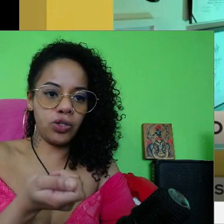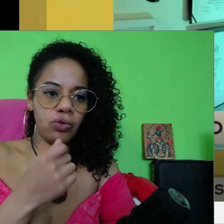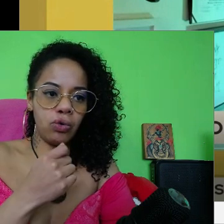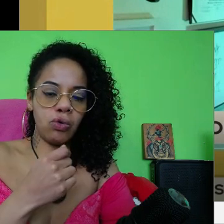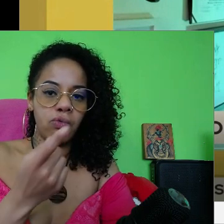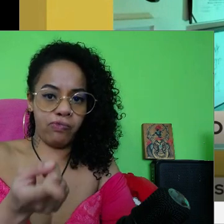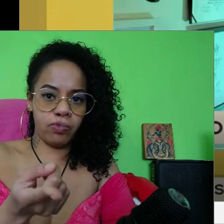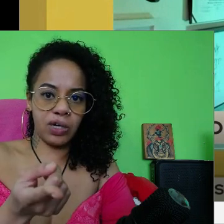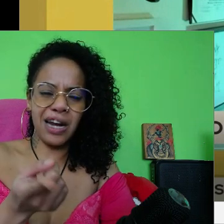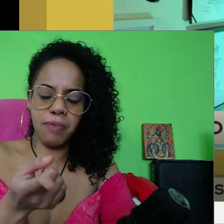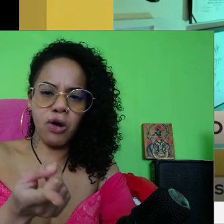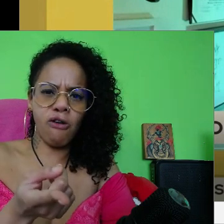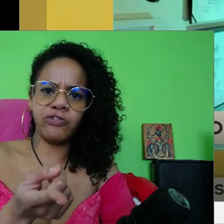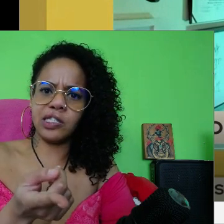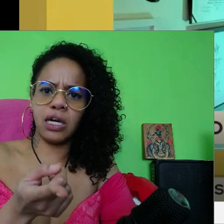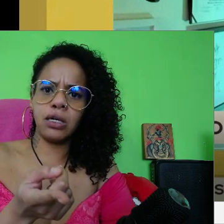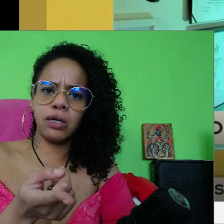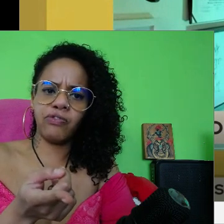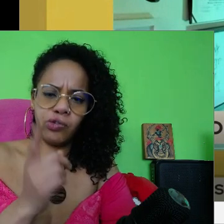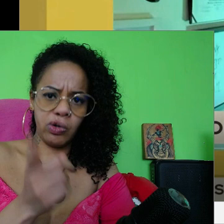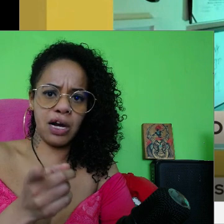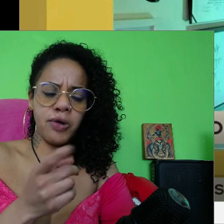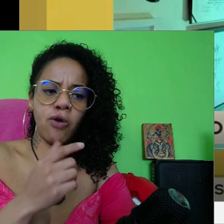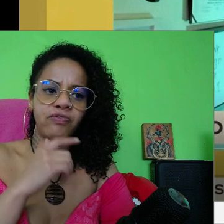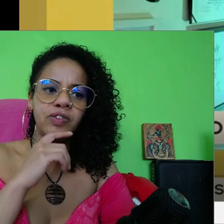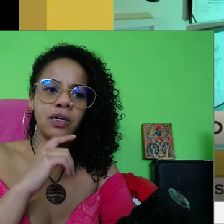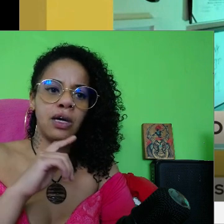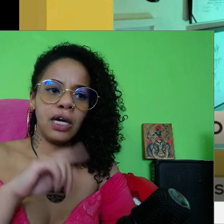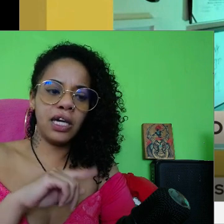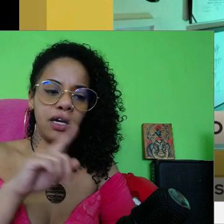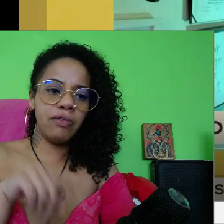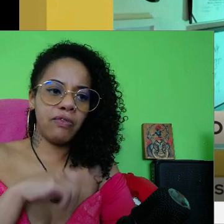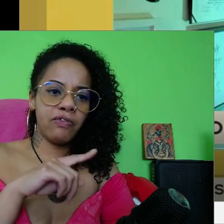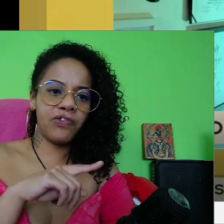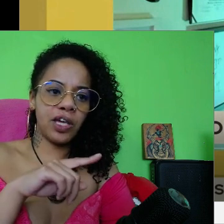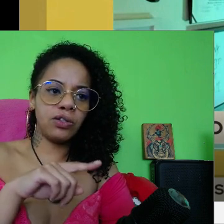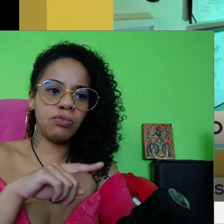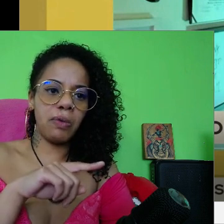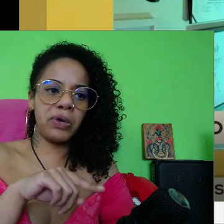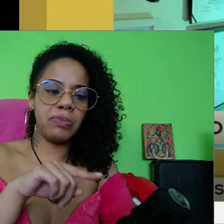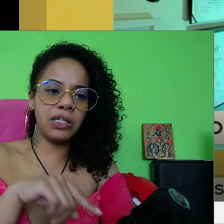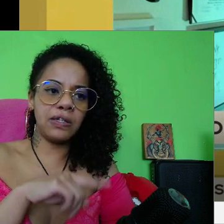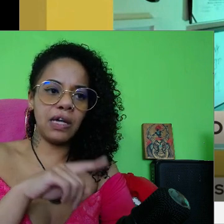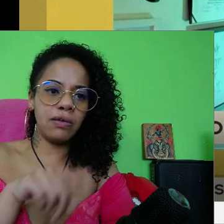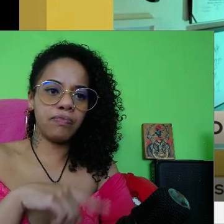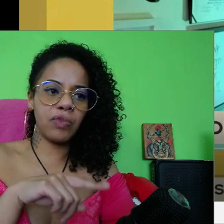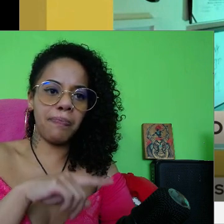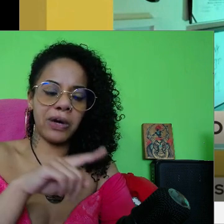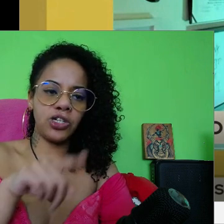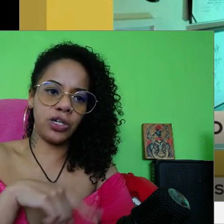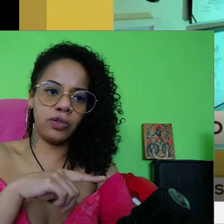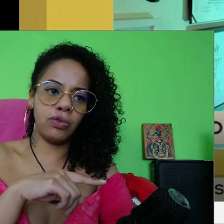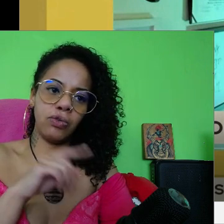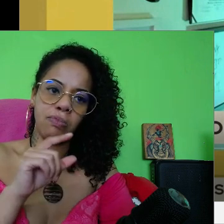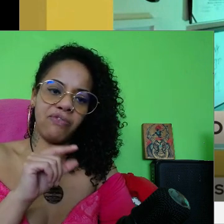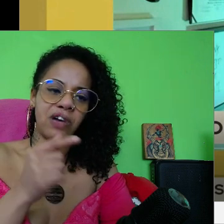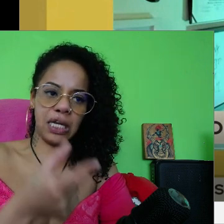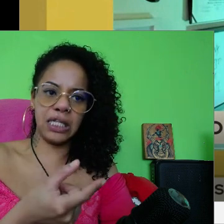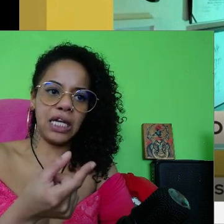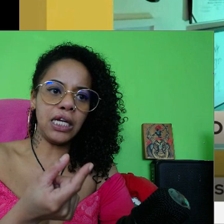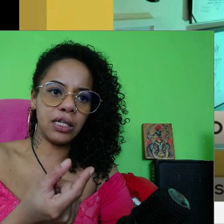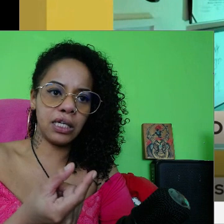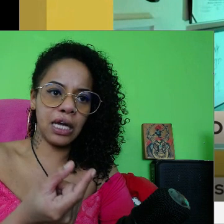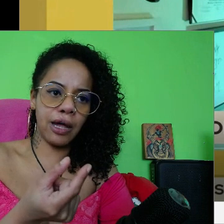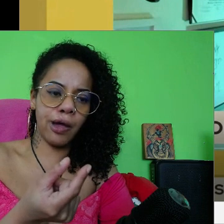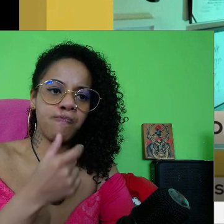vídeo do Guilherme Rover foi o Guilherme Rover e fez uma premissa a partir de